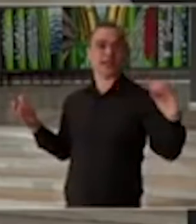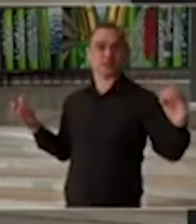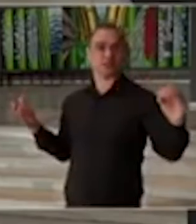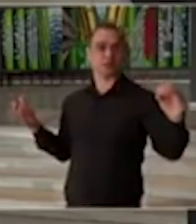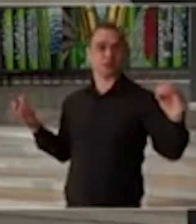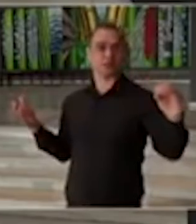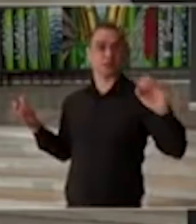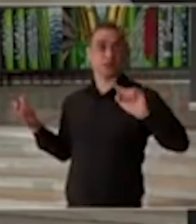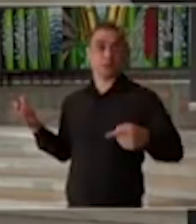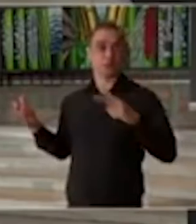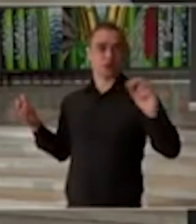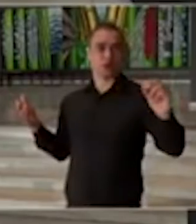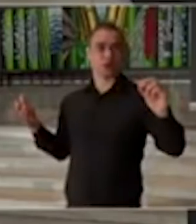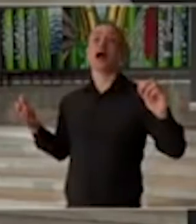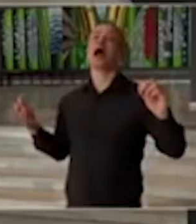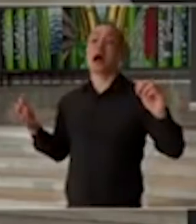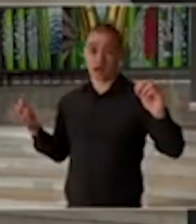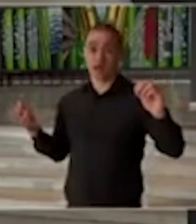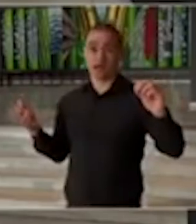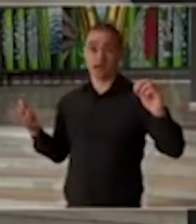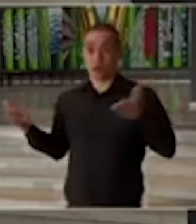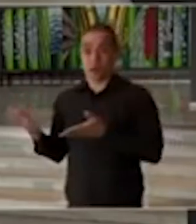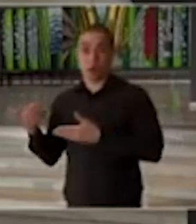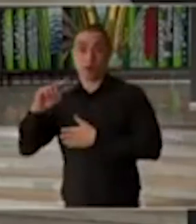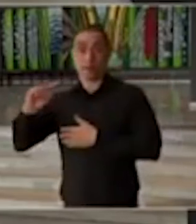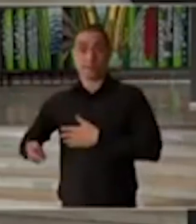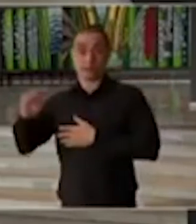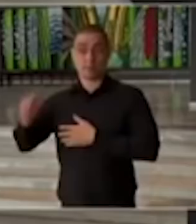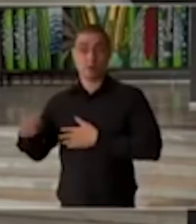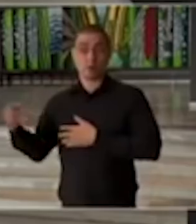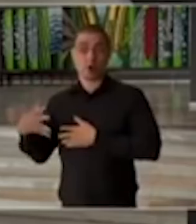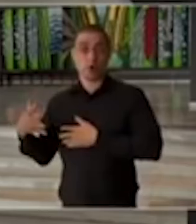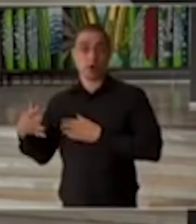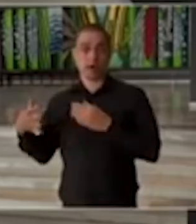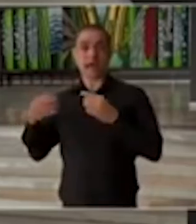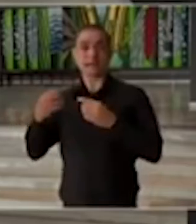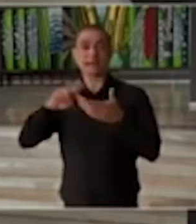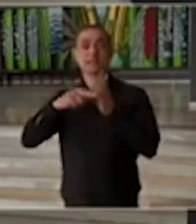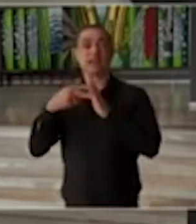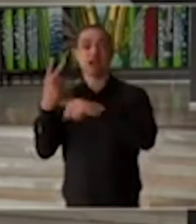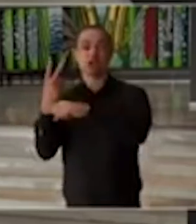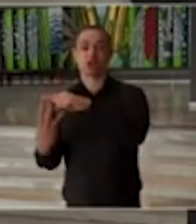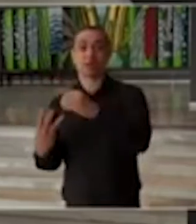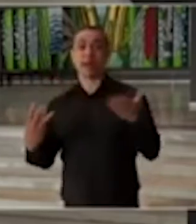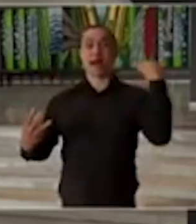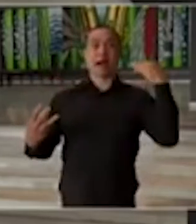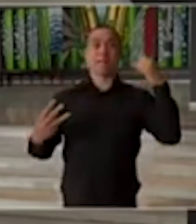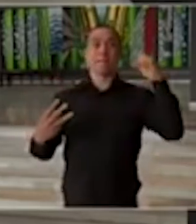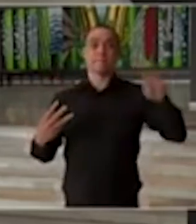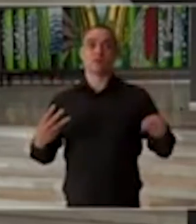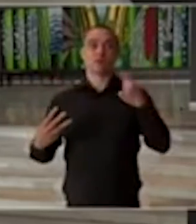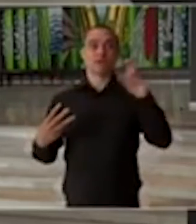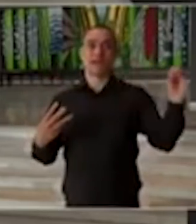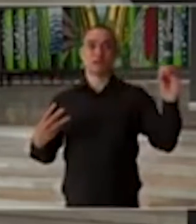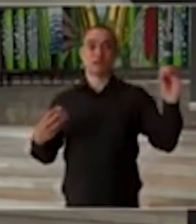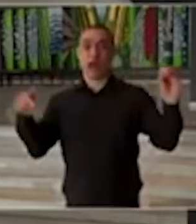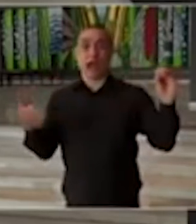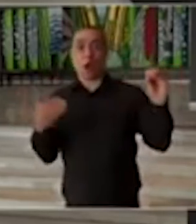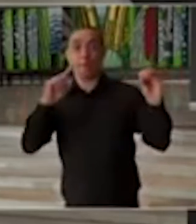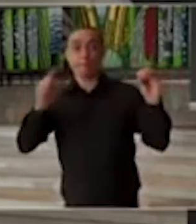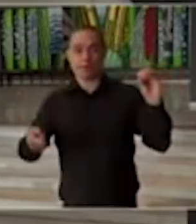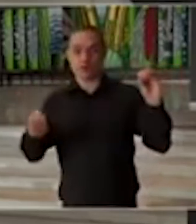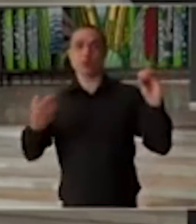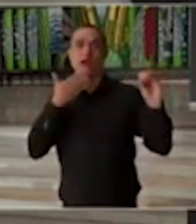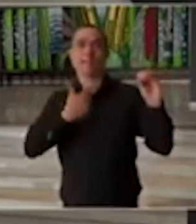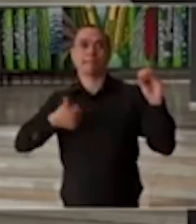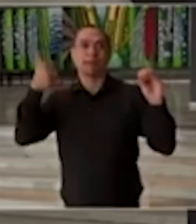novas internações. O que isso quer dizer? 1.000 novas internações é 2/3 do anterior. Então, o nosso índice